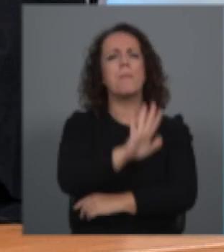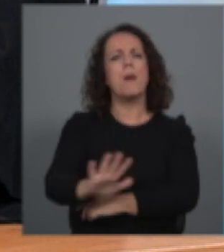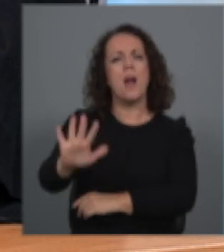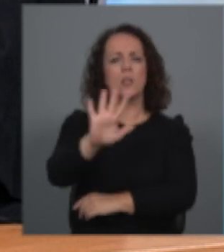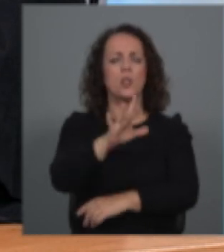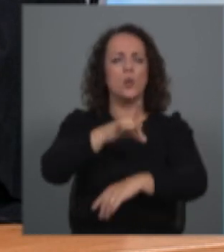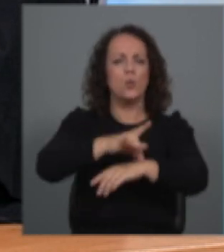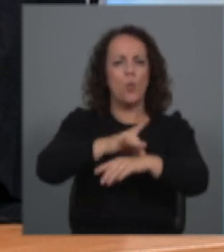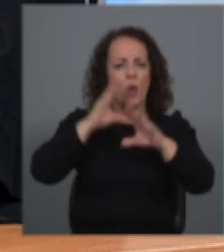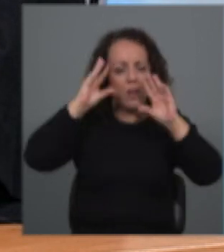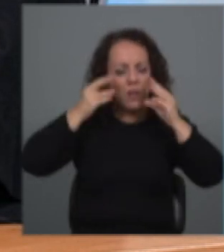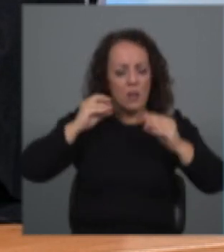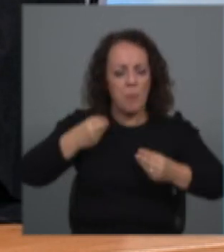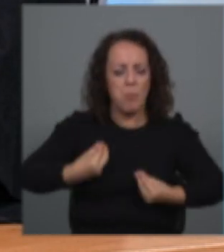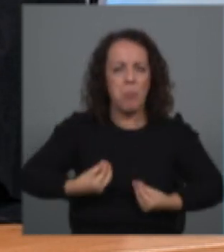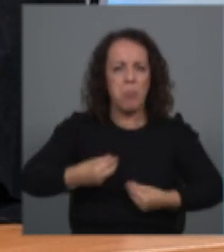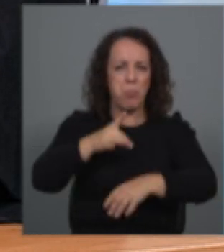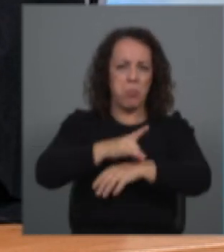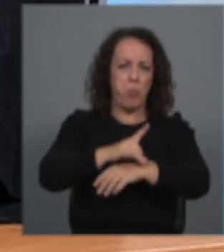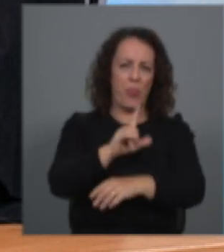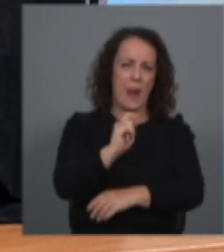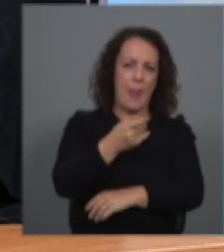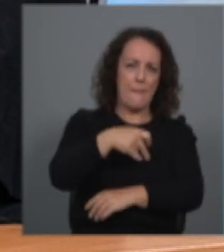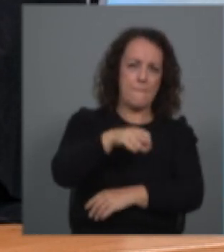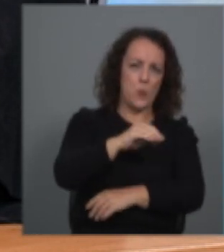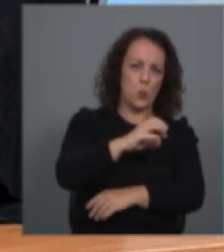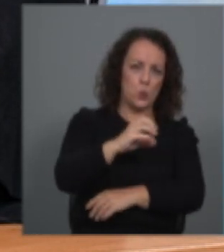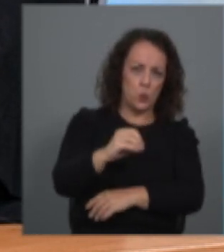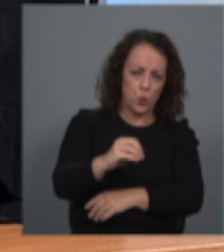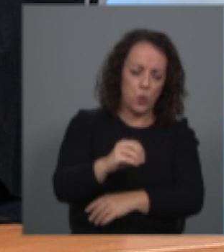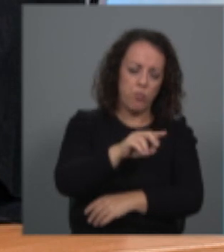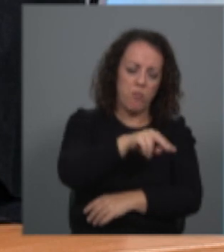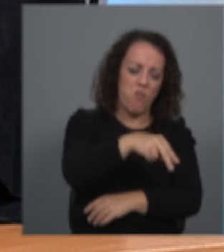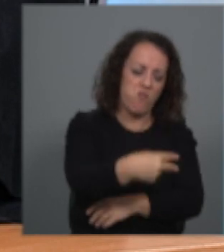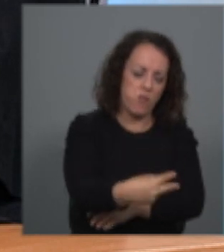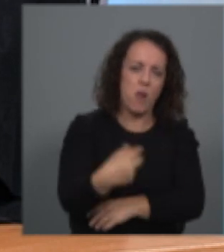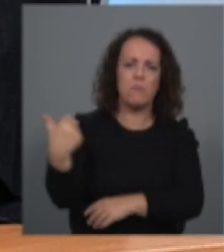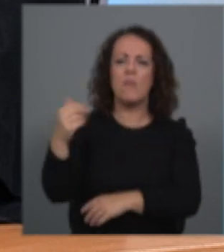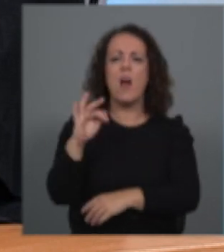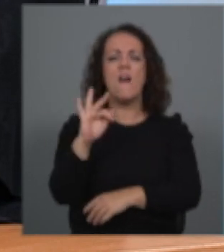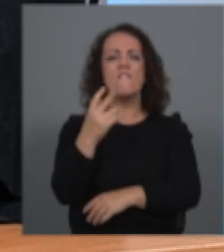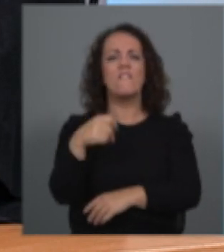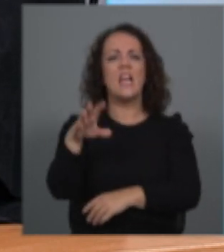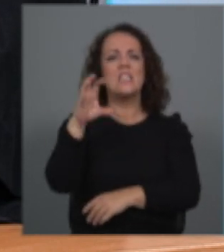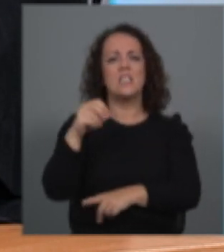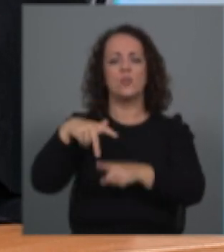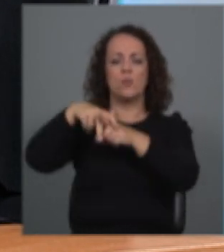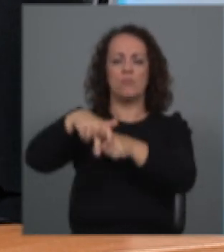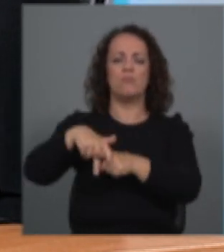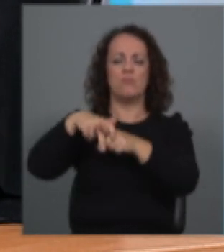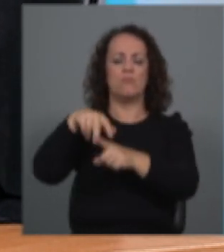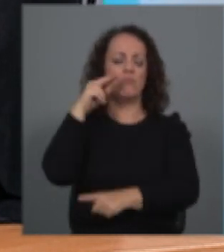que desce do cavalo para abraçar alguém que até aquele momento era motivo de